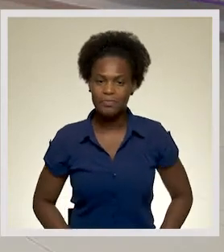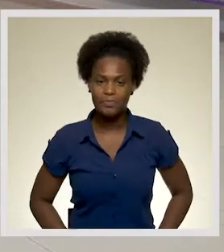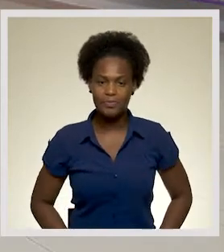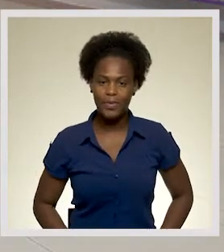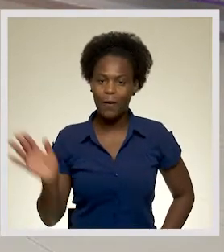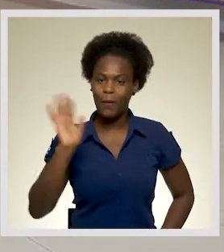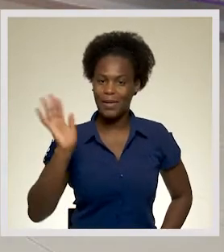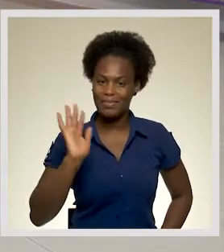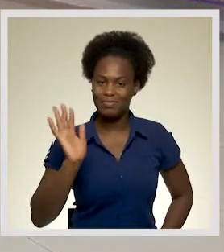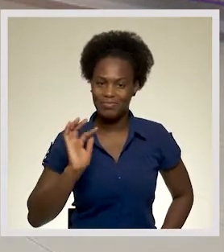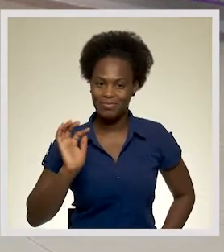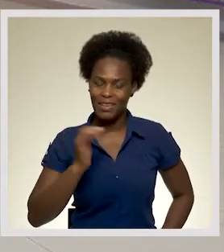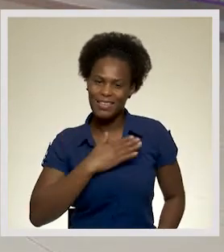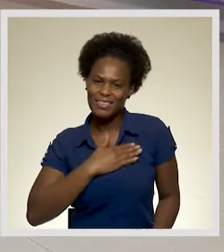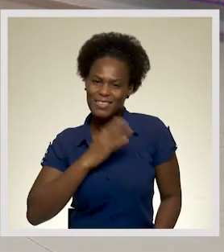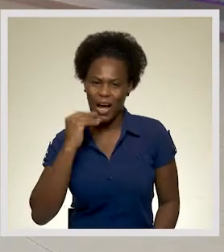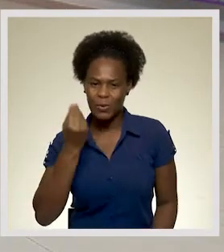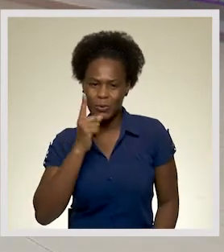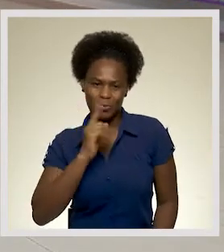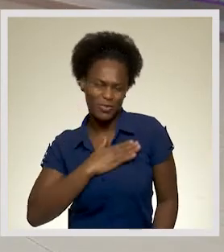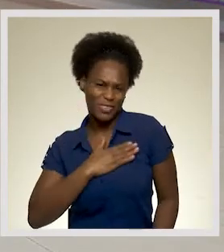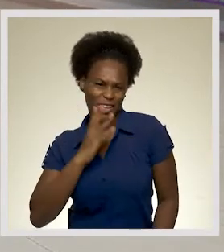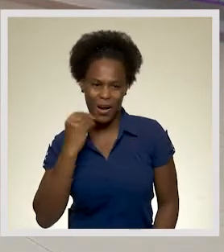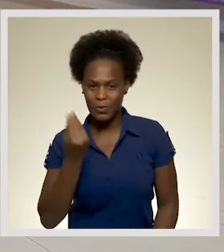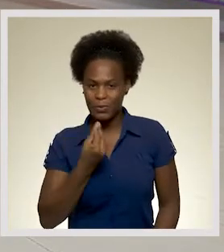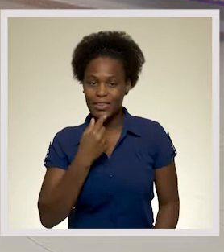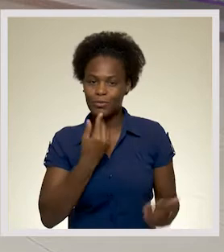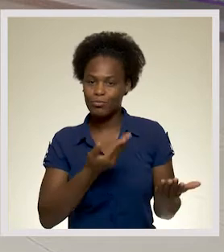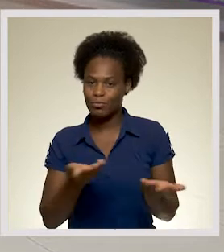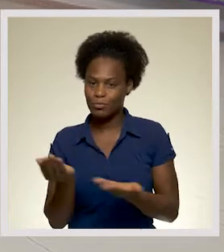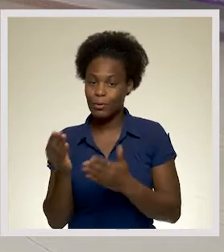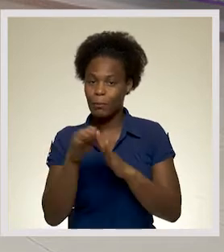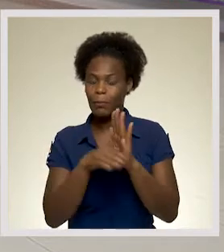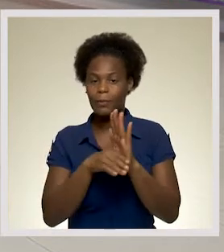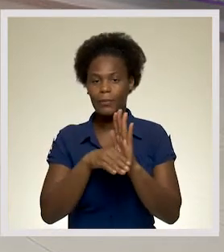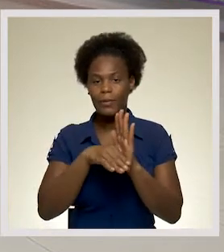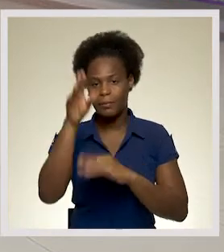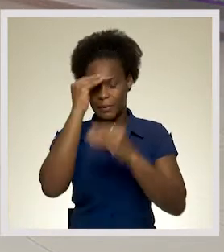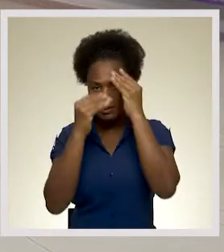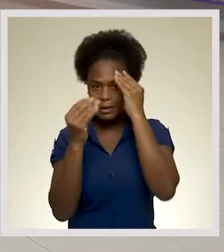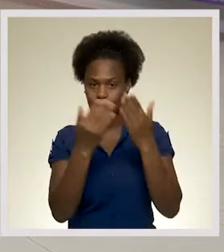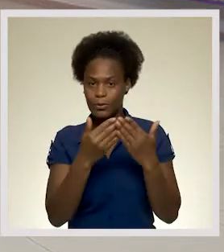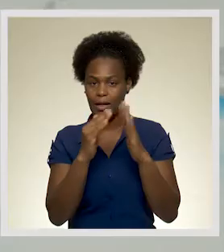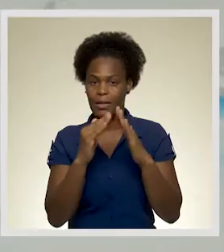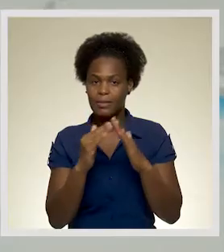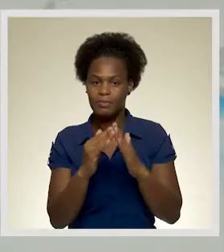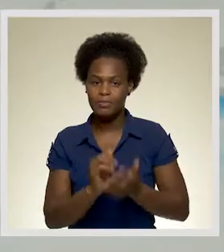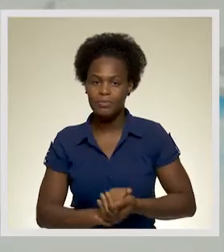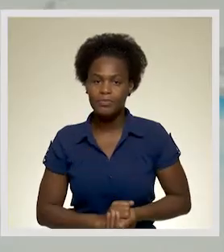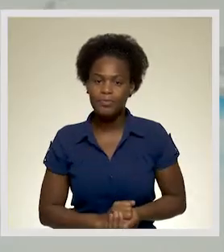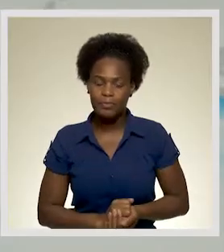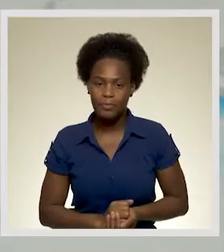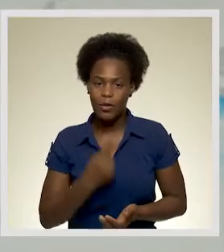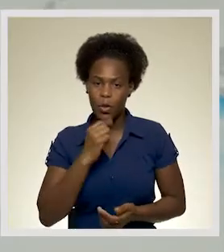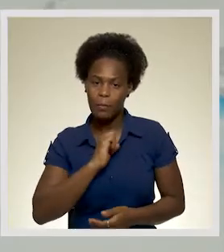Olá, queridos alunos, queridas alunas, sejam bem-vindos ao programa Aprender e Estudar em Casa. Meu nome é João